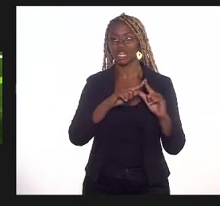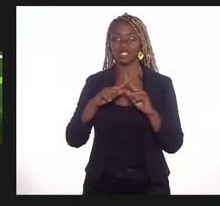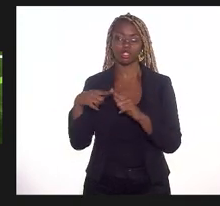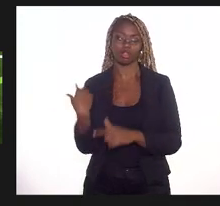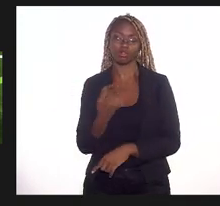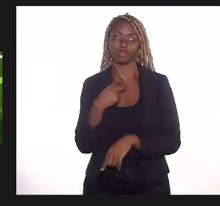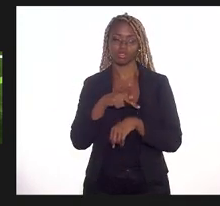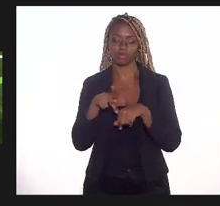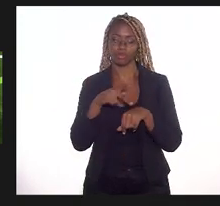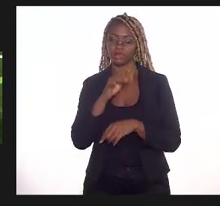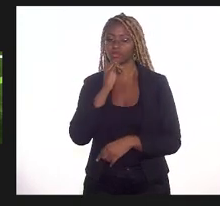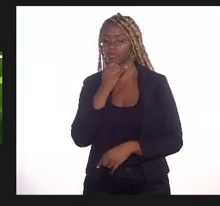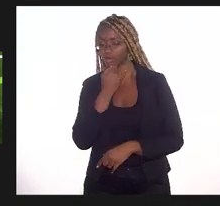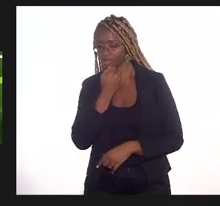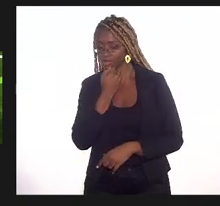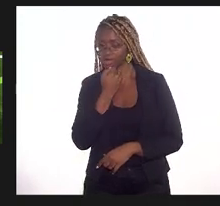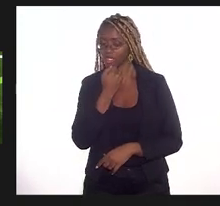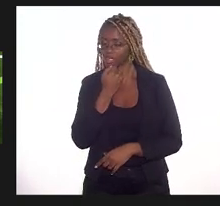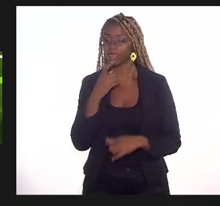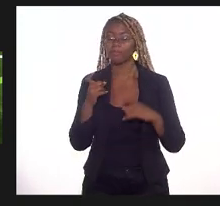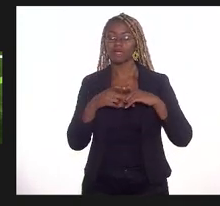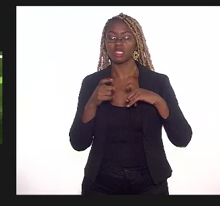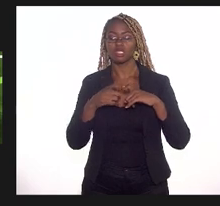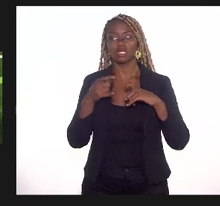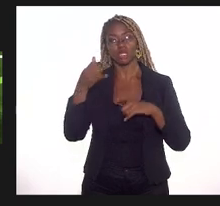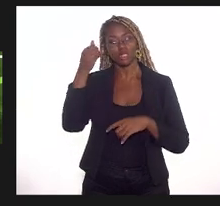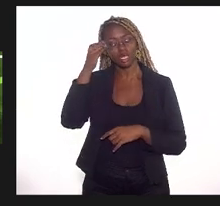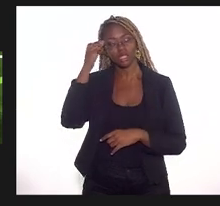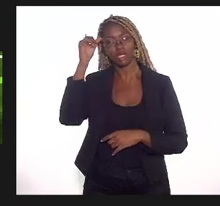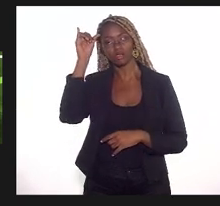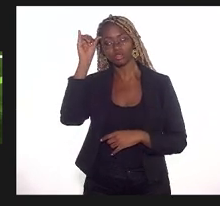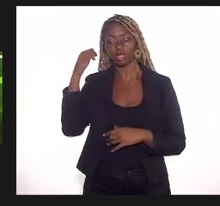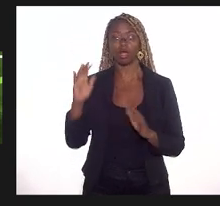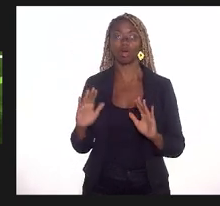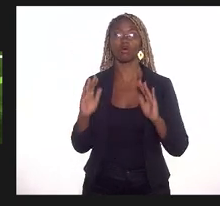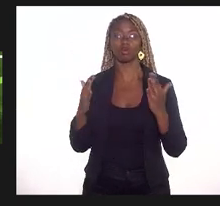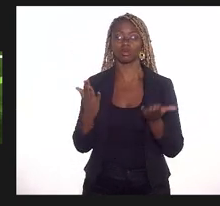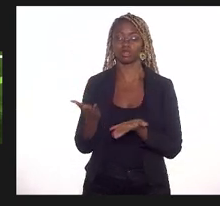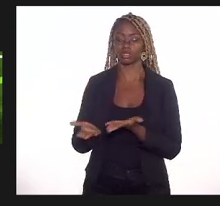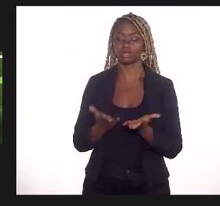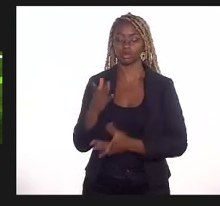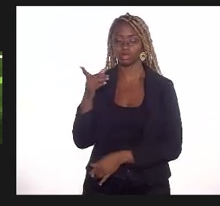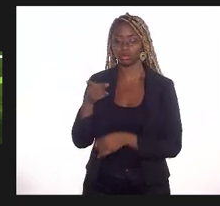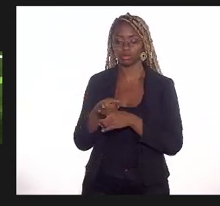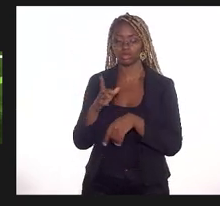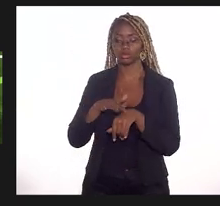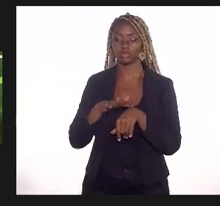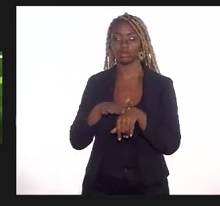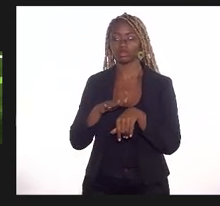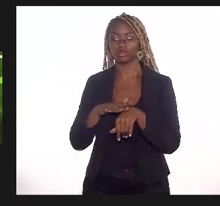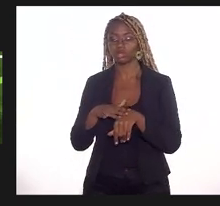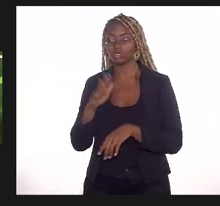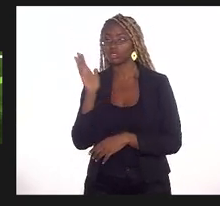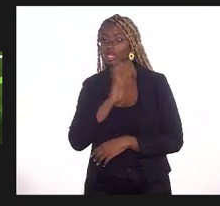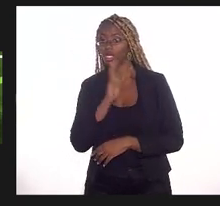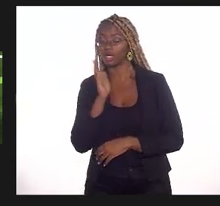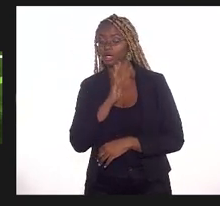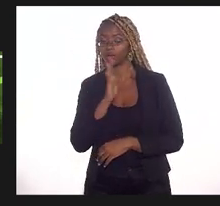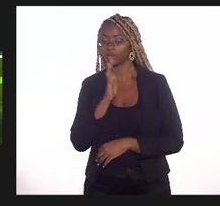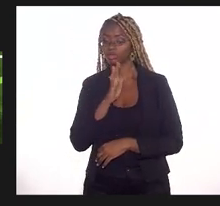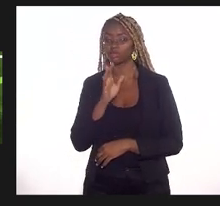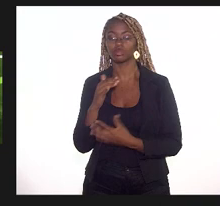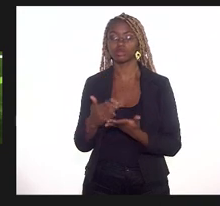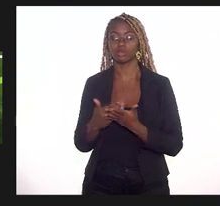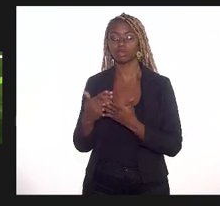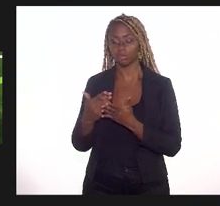infelizmente, que é a medicina preventiva. Quando você trata, você descobre uma doença precocemente, você entra